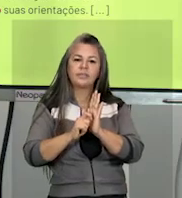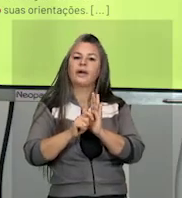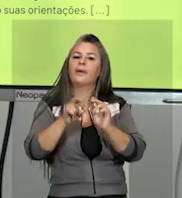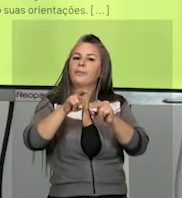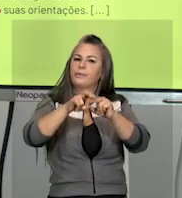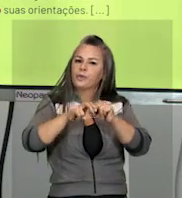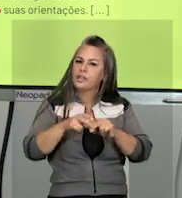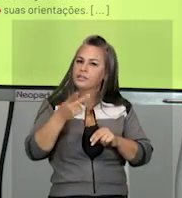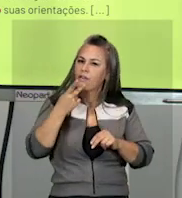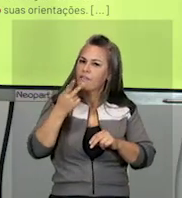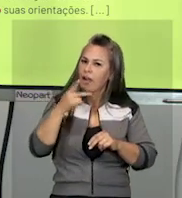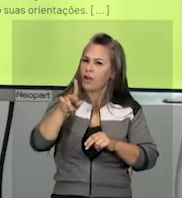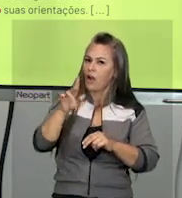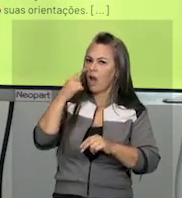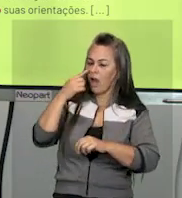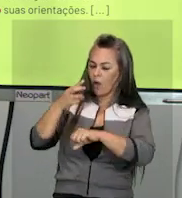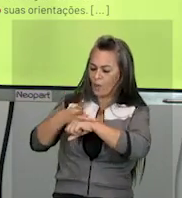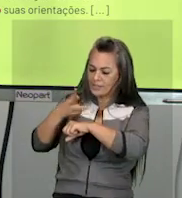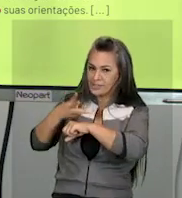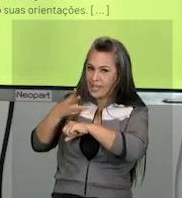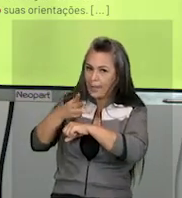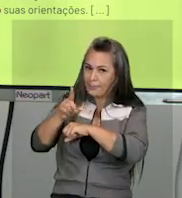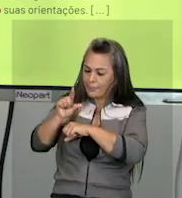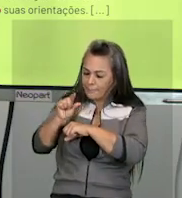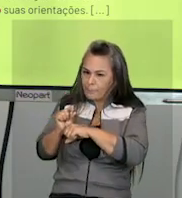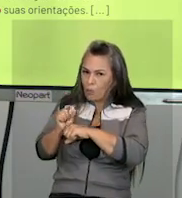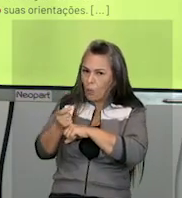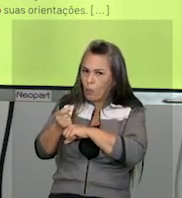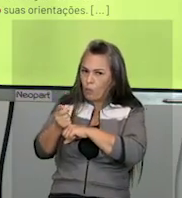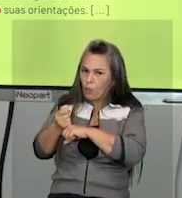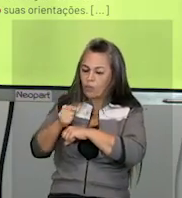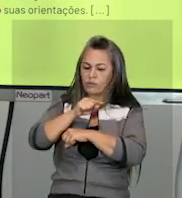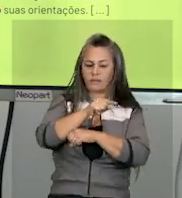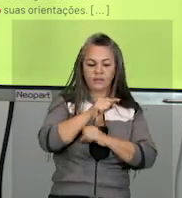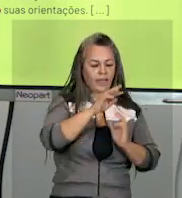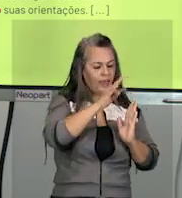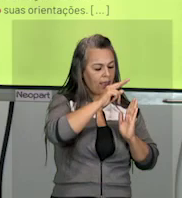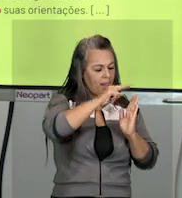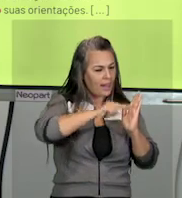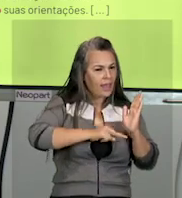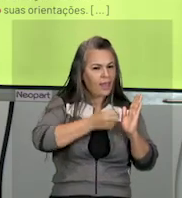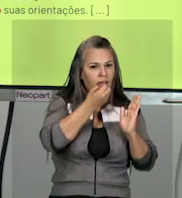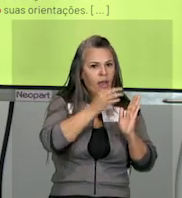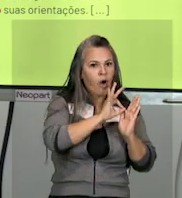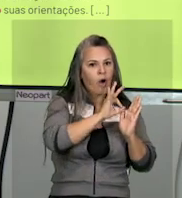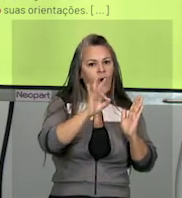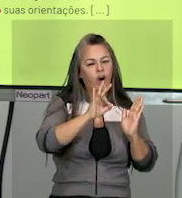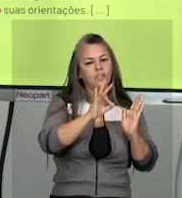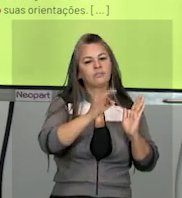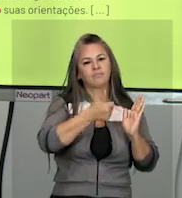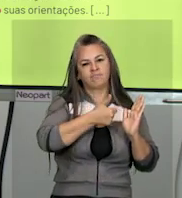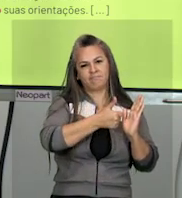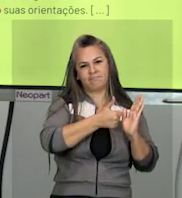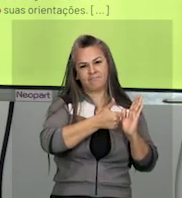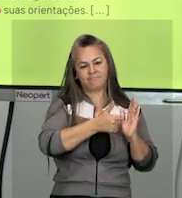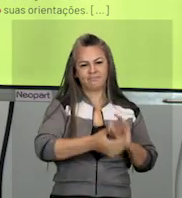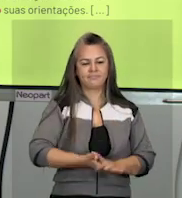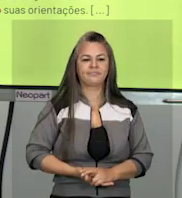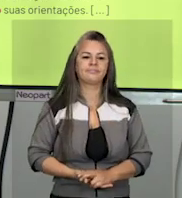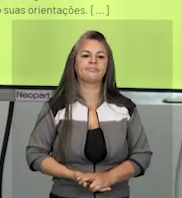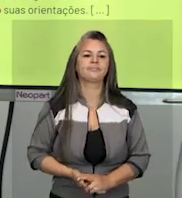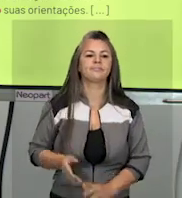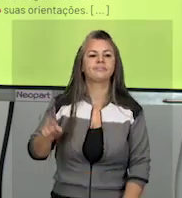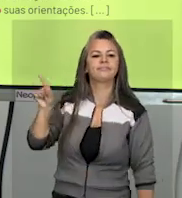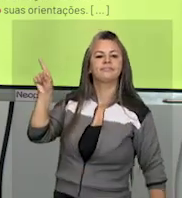É menos WhatsApp e mais livro, né? É uma ótima companhia, um bom livro. As